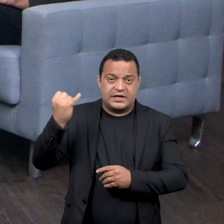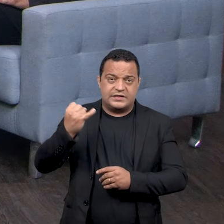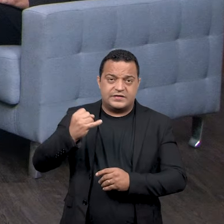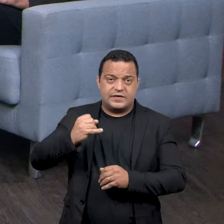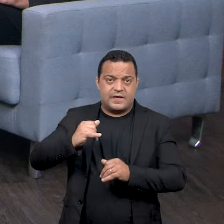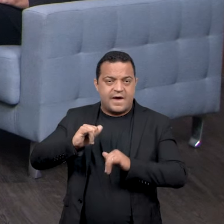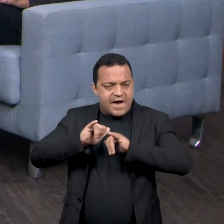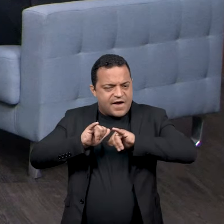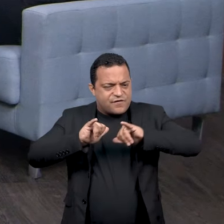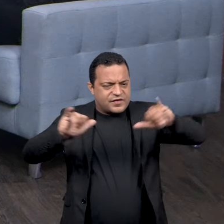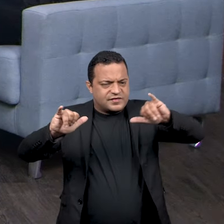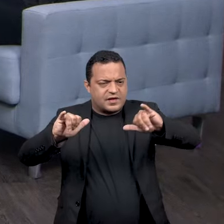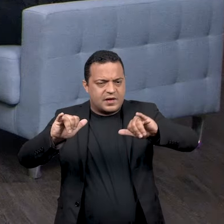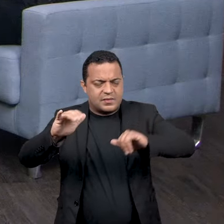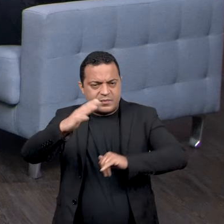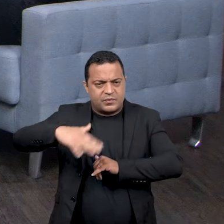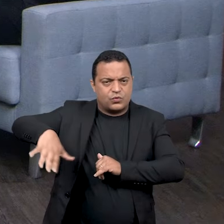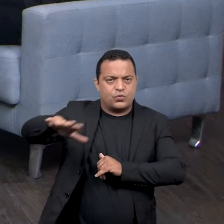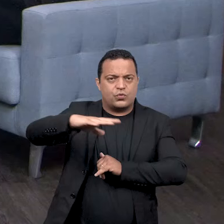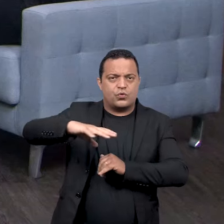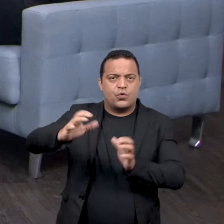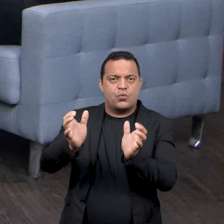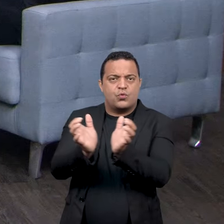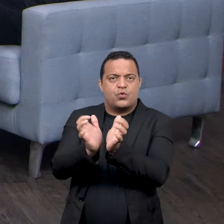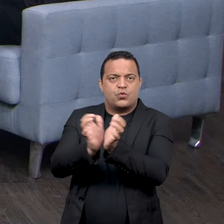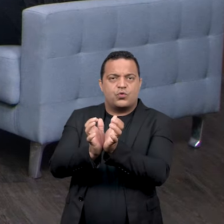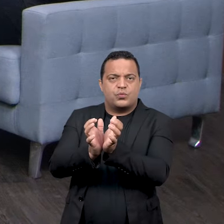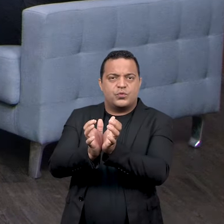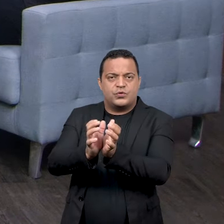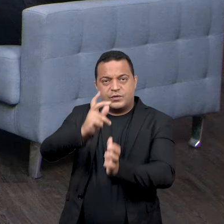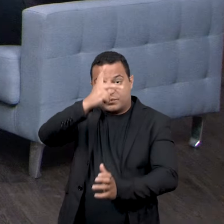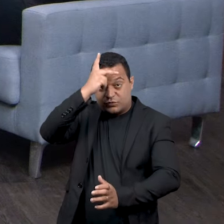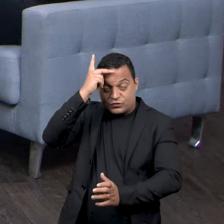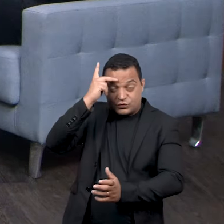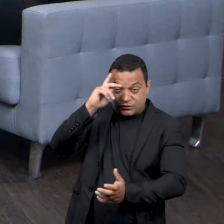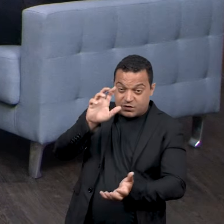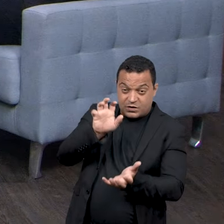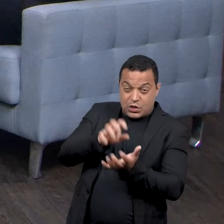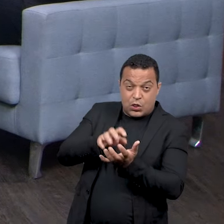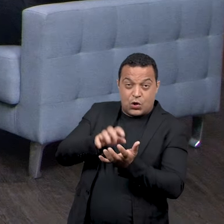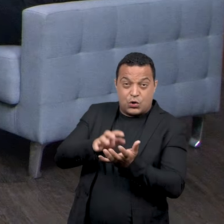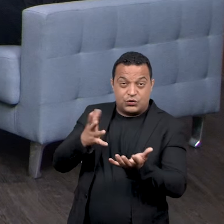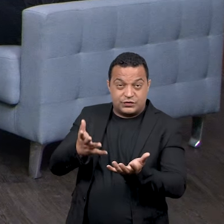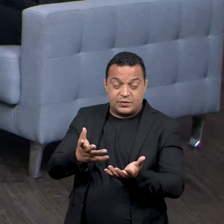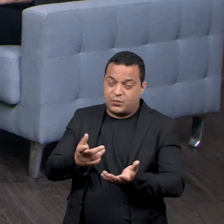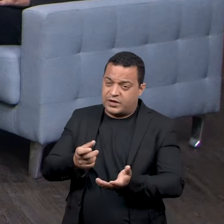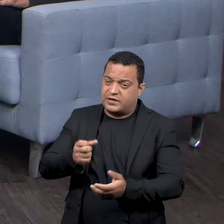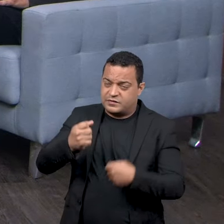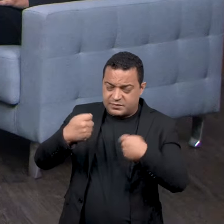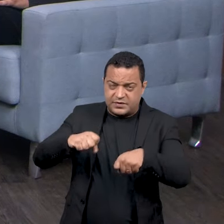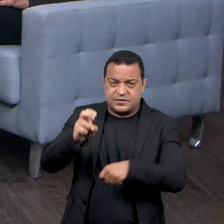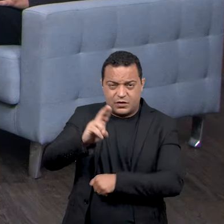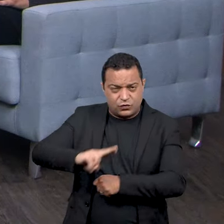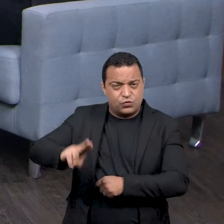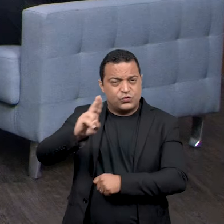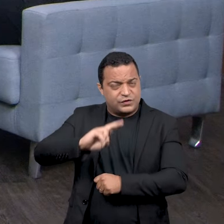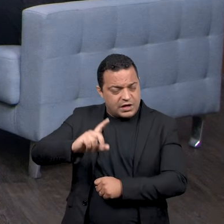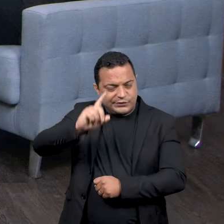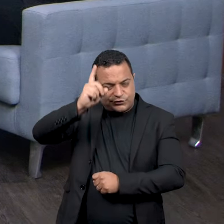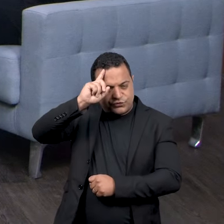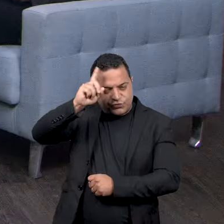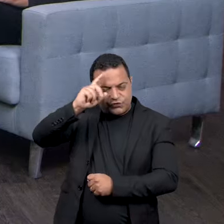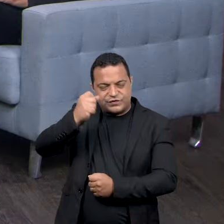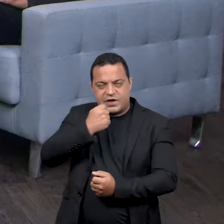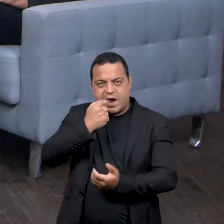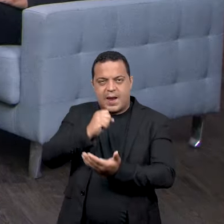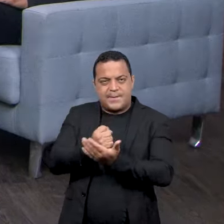são pessoas que vão à farmácia, que compram medicação, que fazem uso de medicação continuada, né? E ali, o